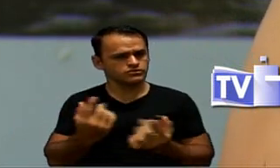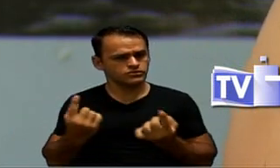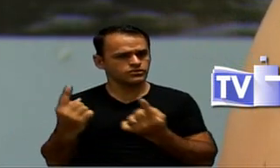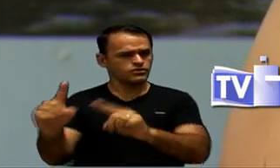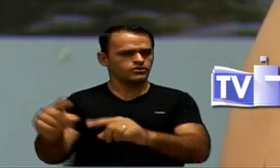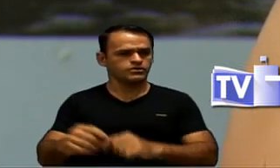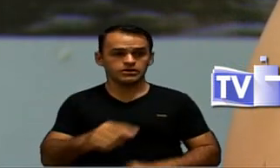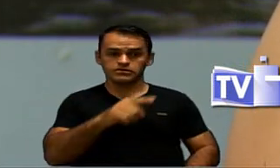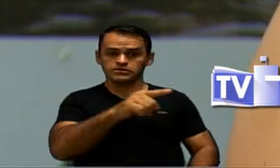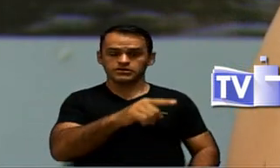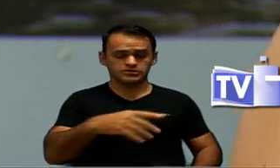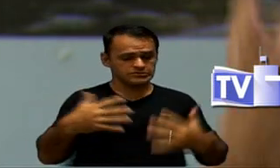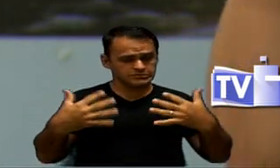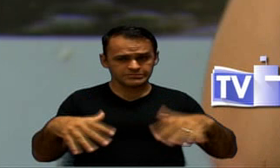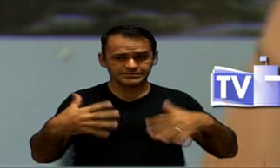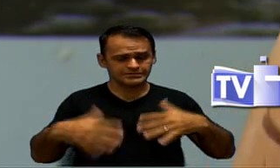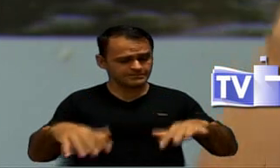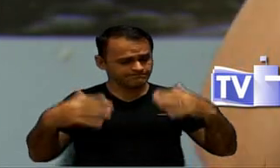medo, porque hoje,